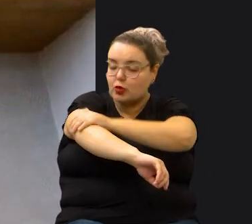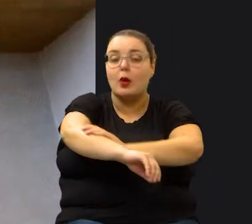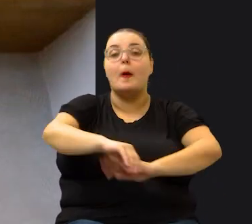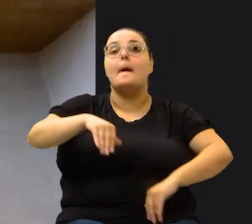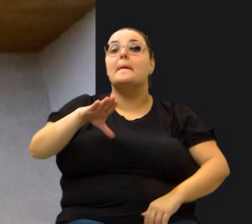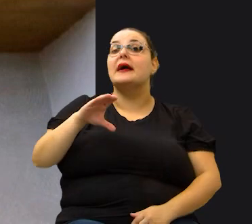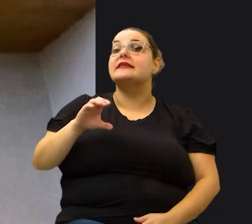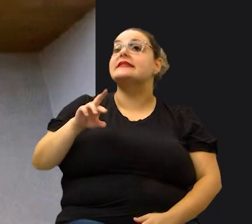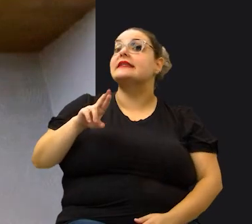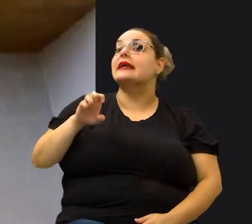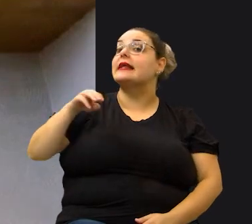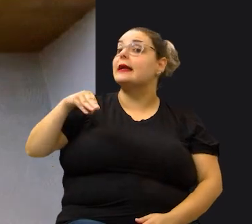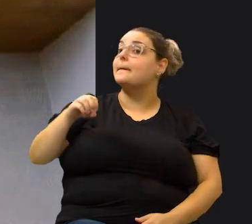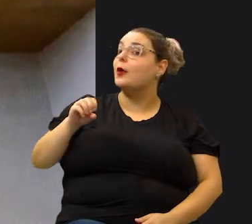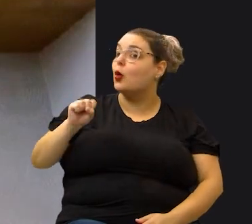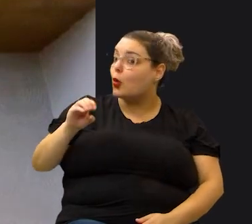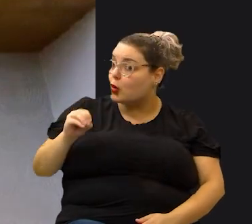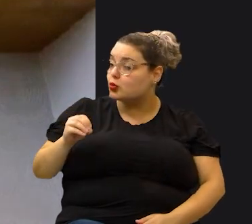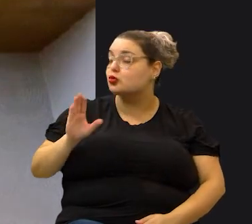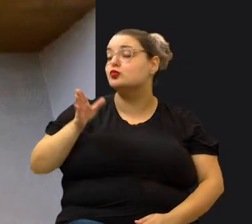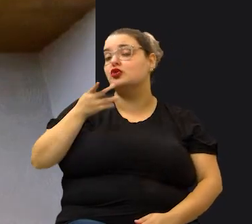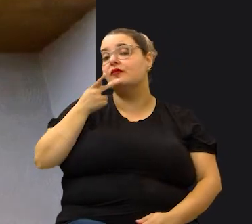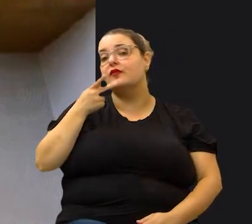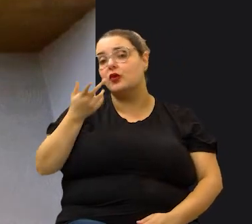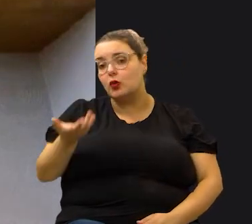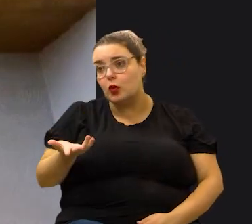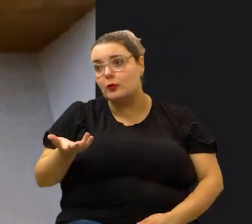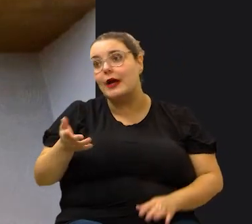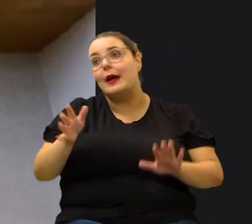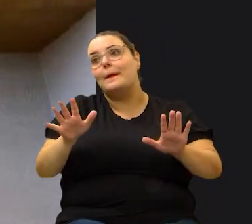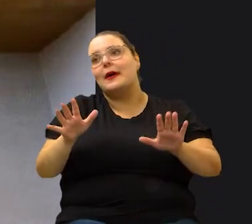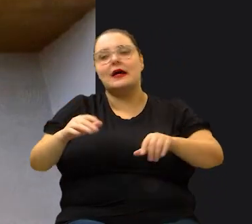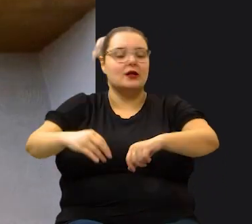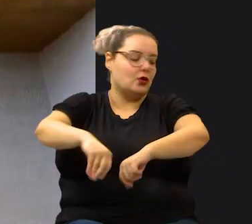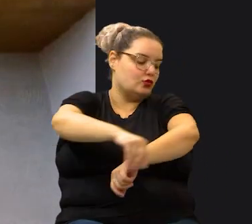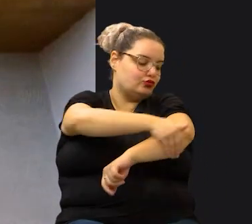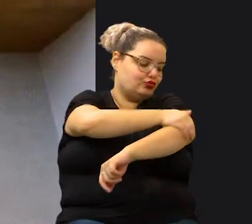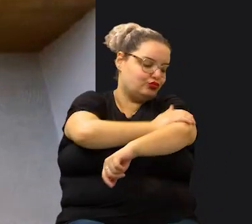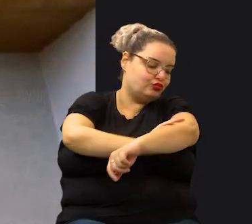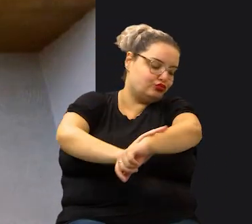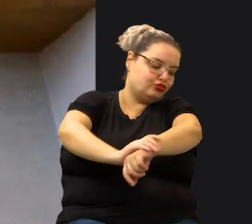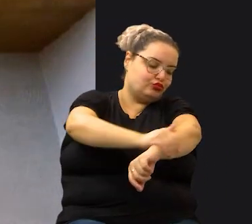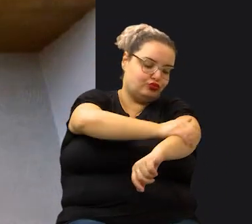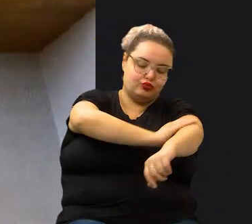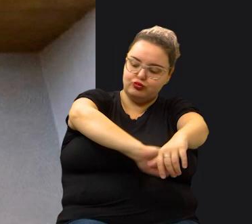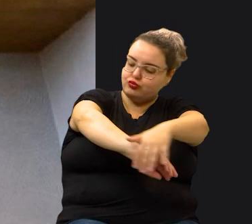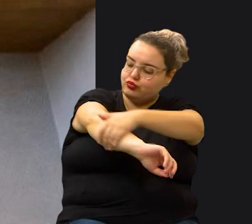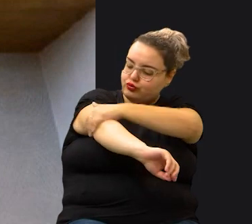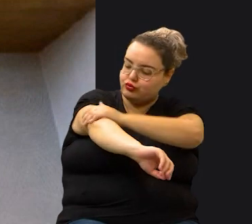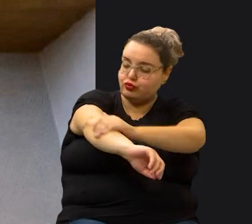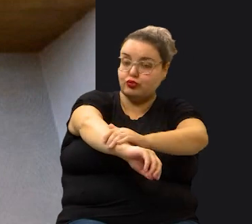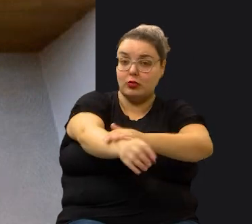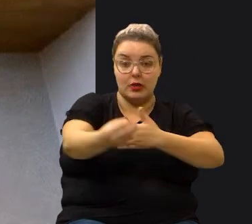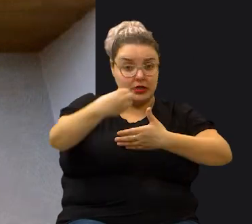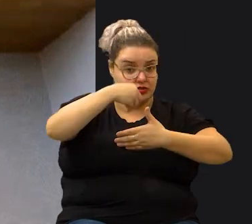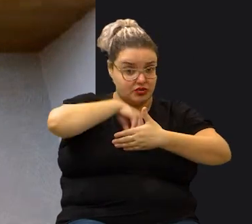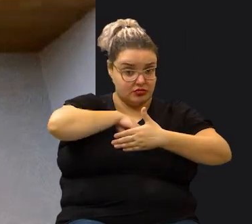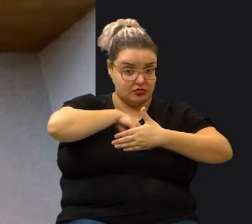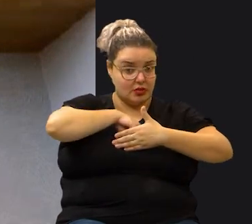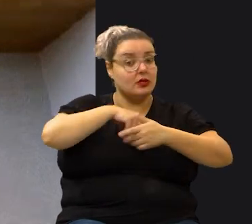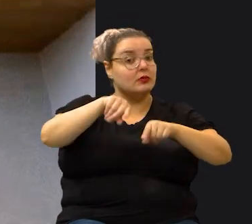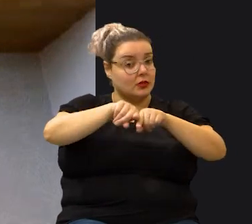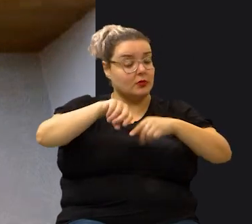hidratantes mais cremosos, como a gente já falou, mas a hidratação da pele, ela vem tanto da parte interna quanto da